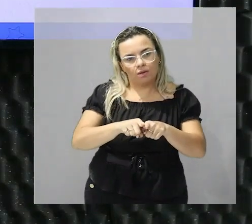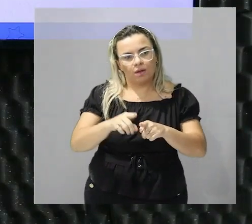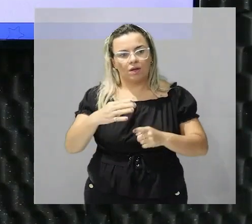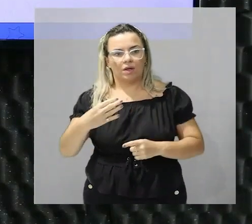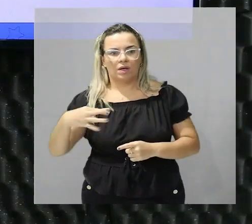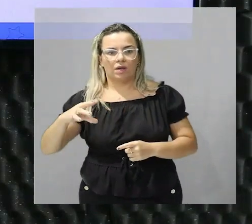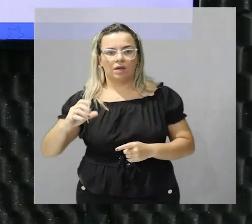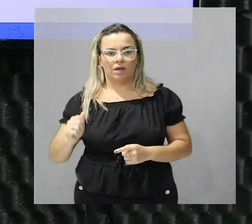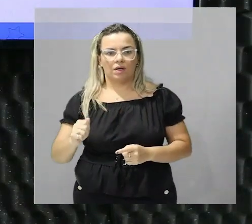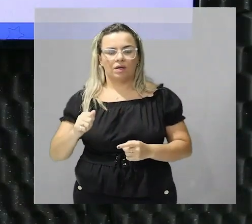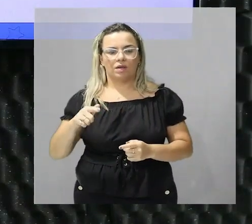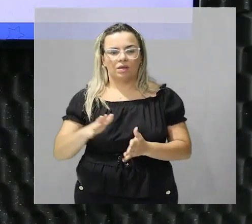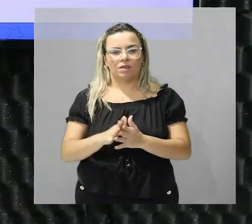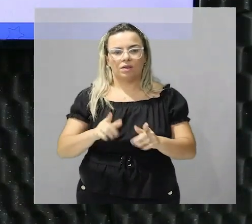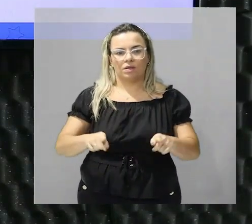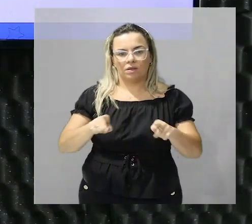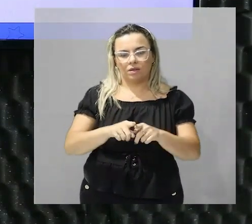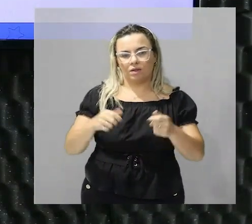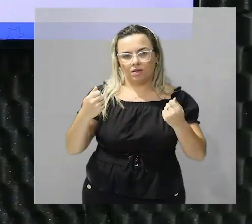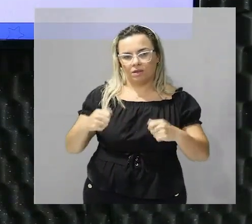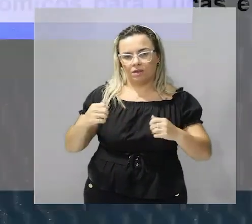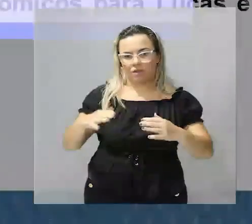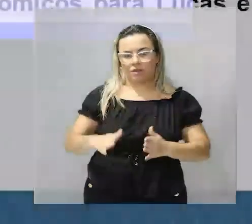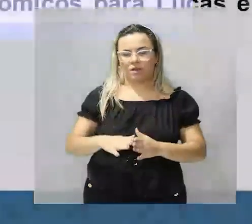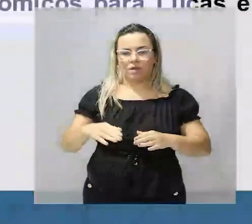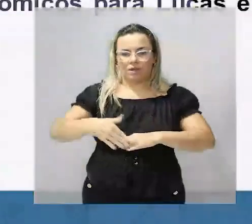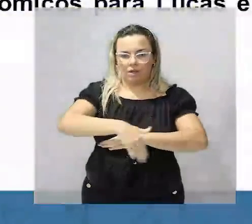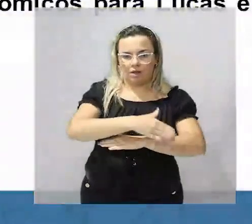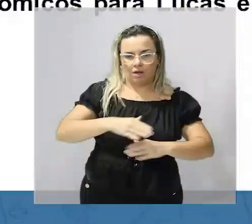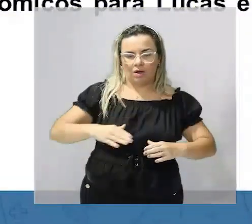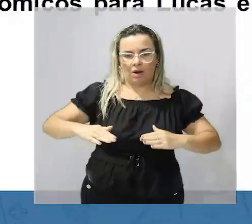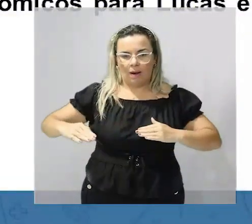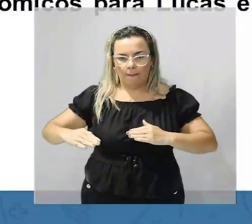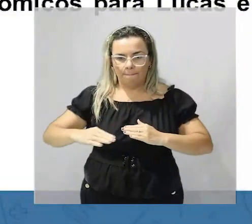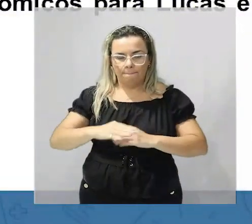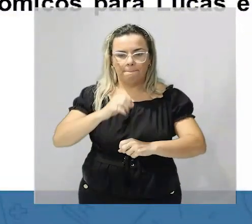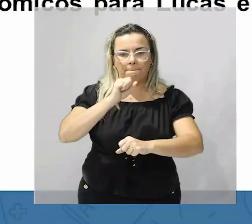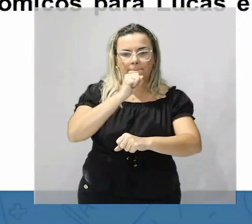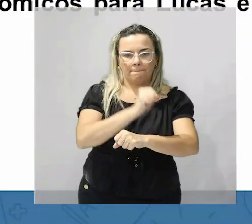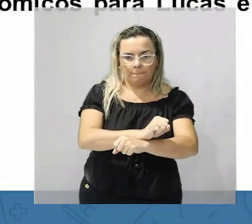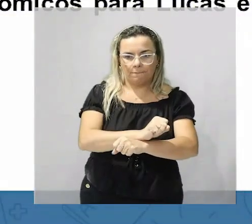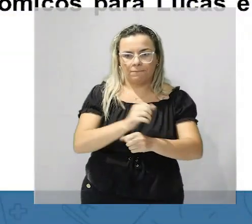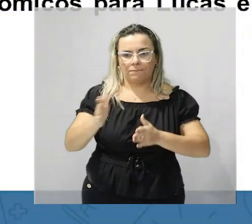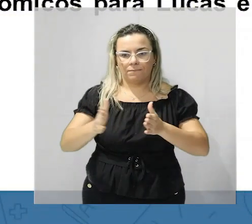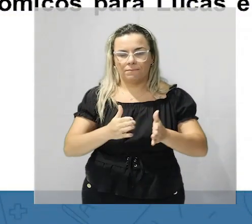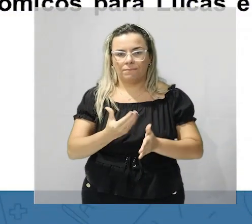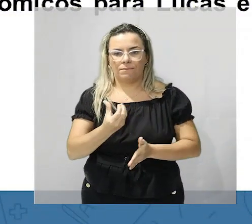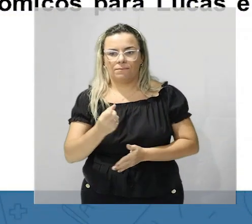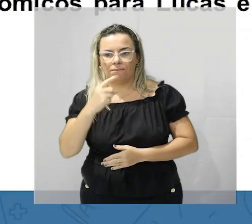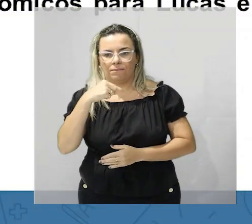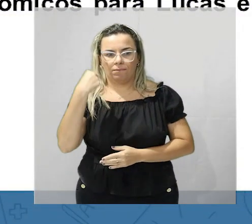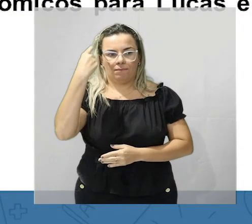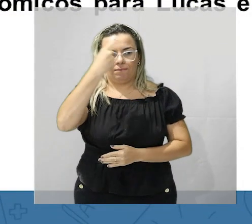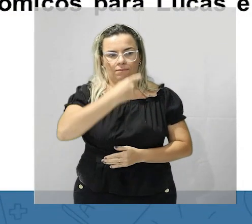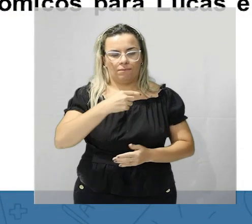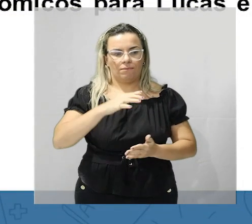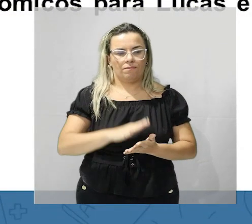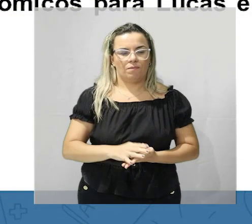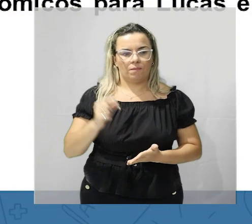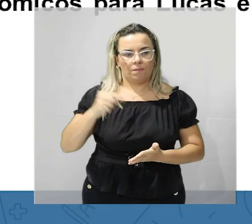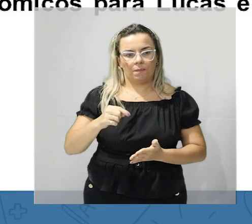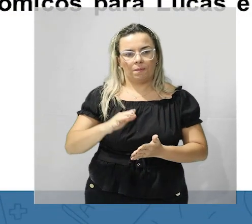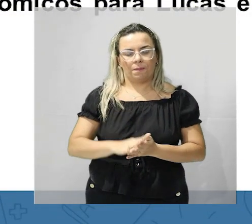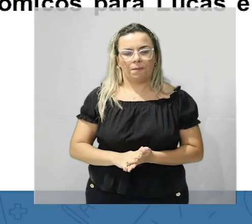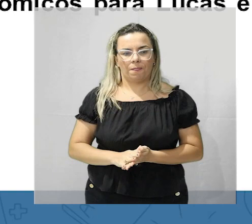estacionar o carro pelo período de 6 horas. O estacionamento verde cobra R$ 5,00